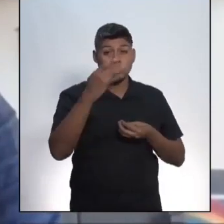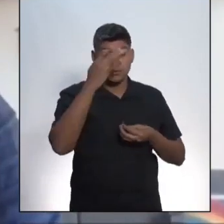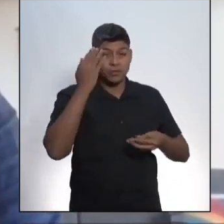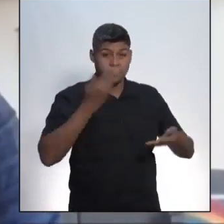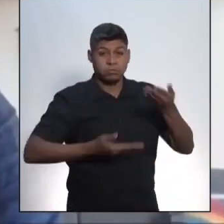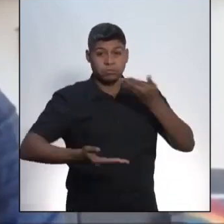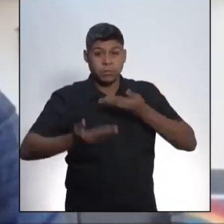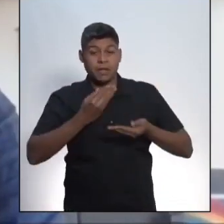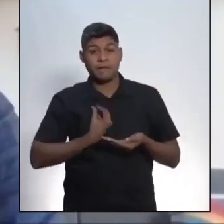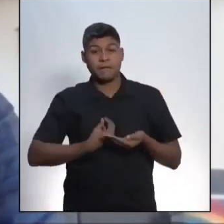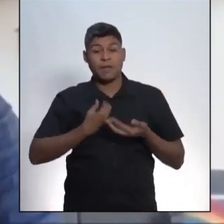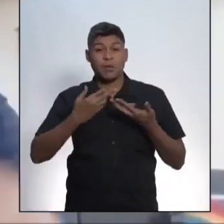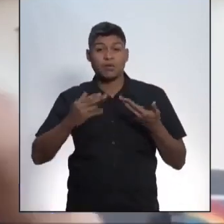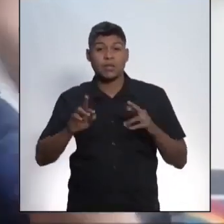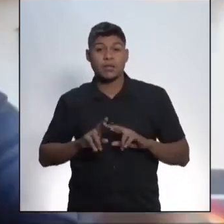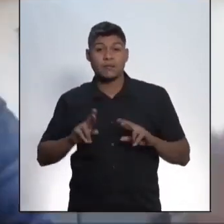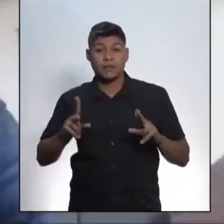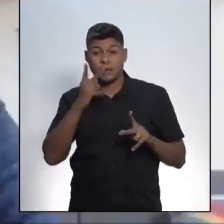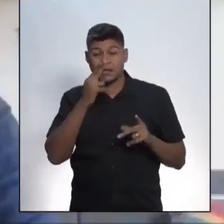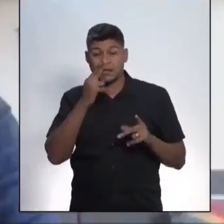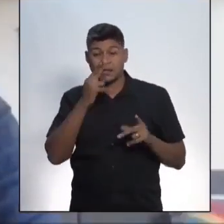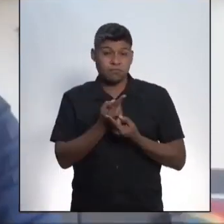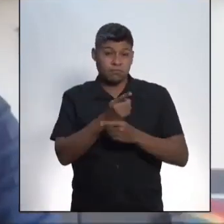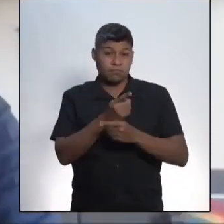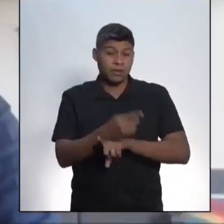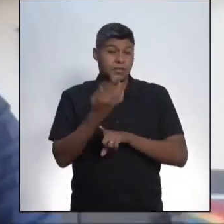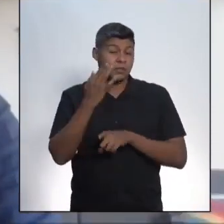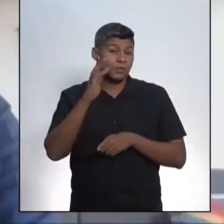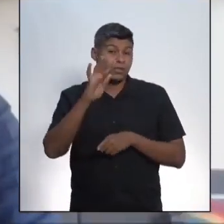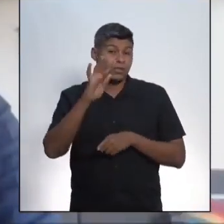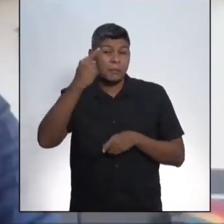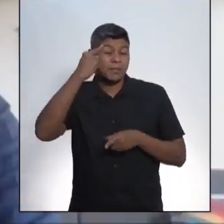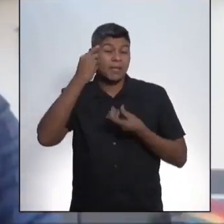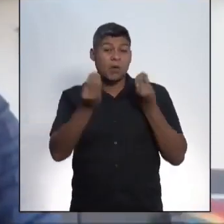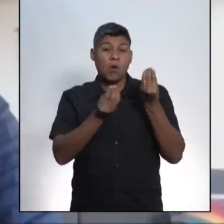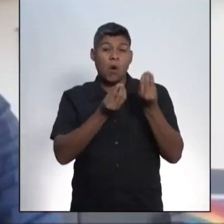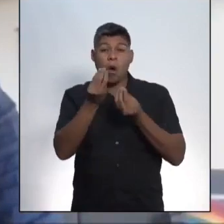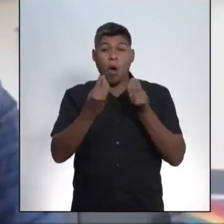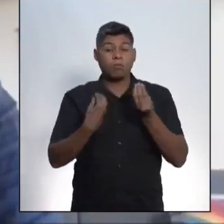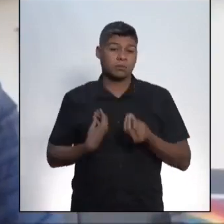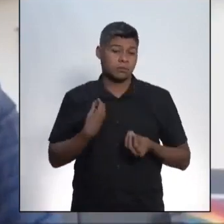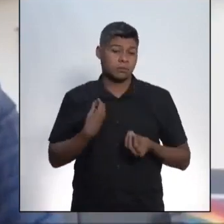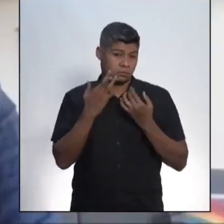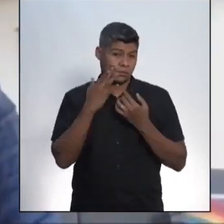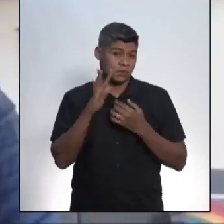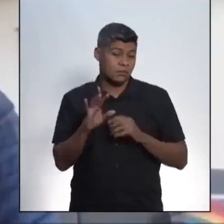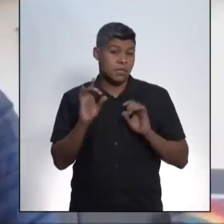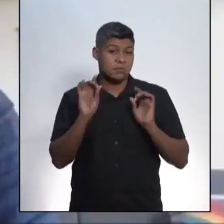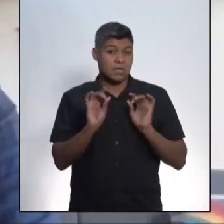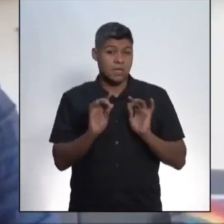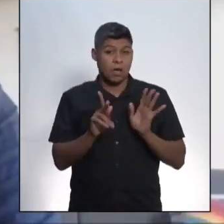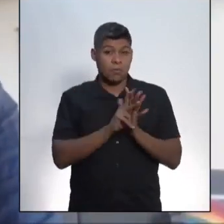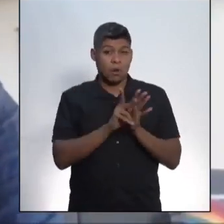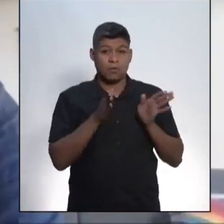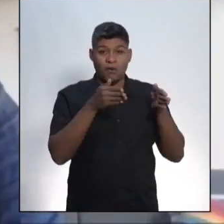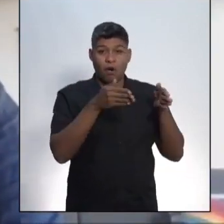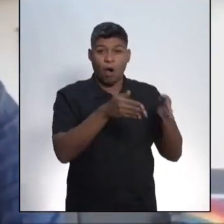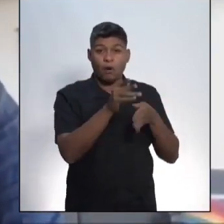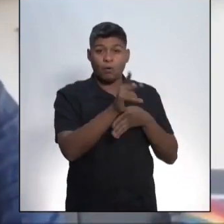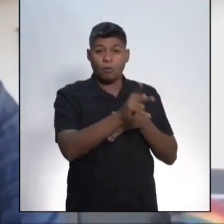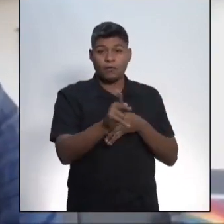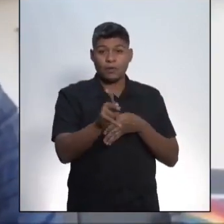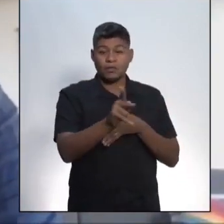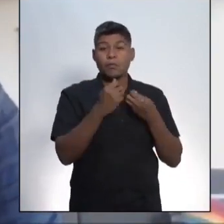vivendo uma coisa sui generis, né, que a gente nunca imaginou que ia viver, mas em especial para o professor, a gente